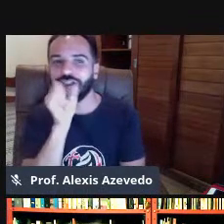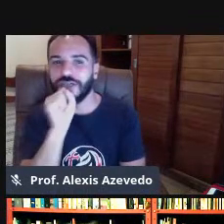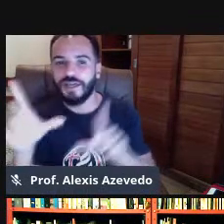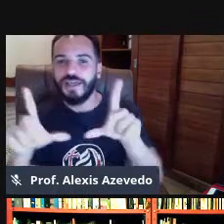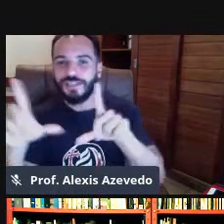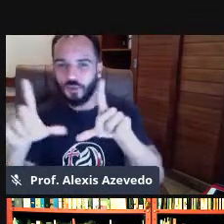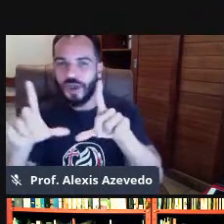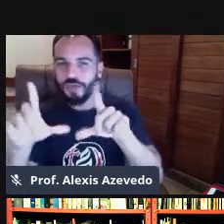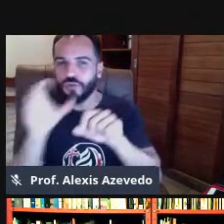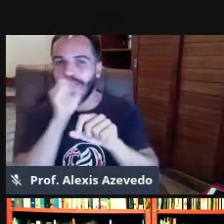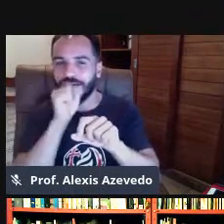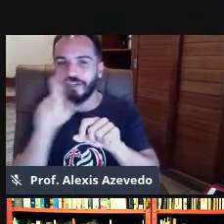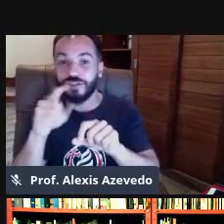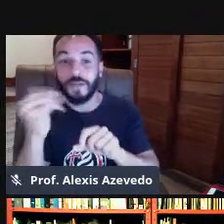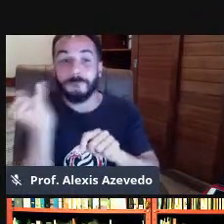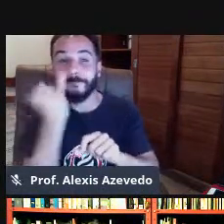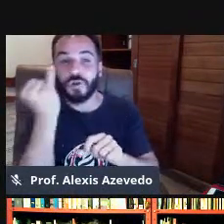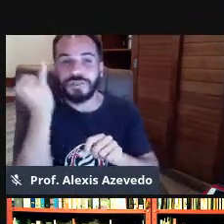porque